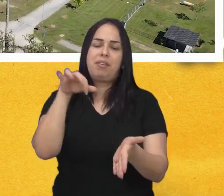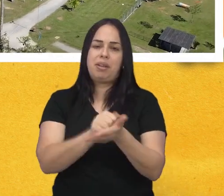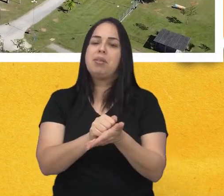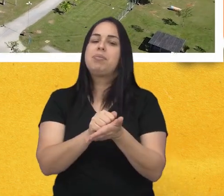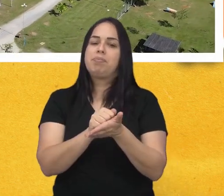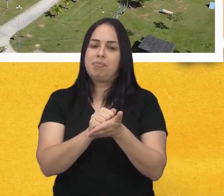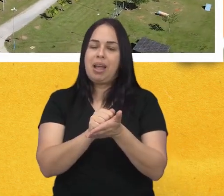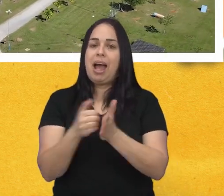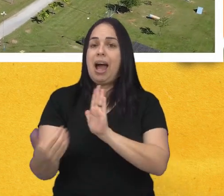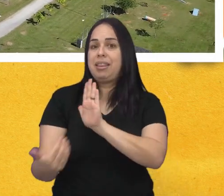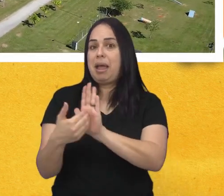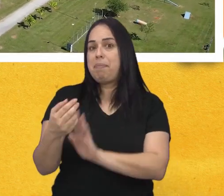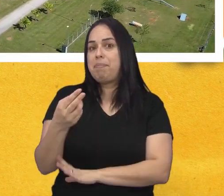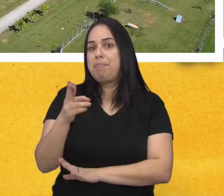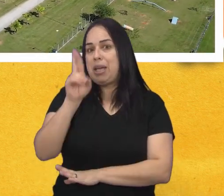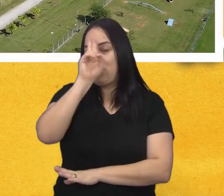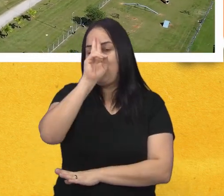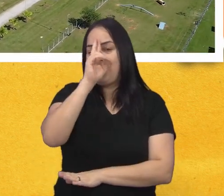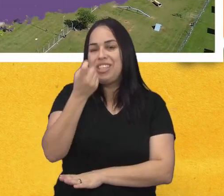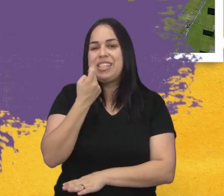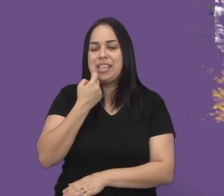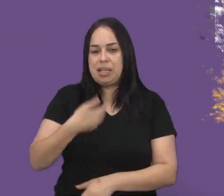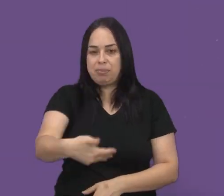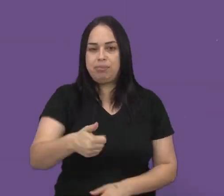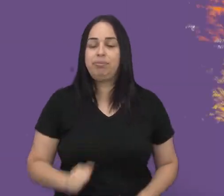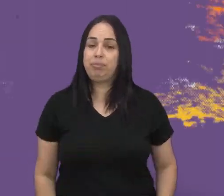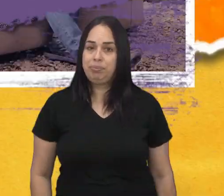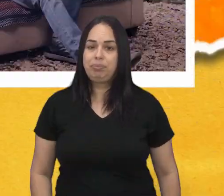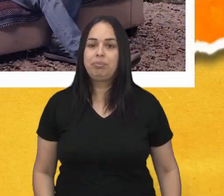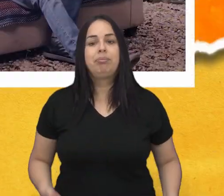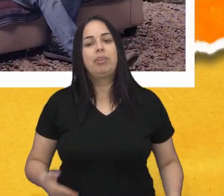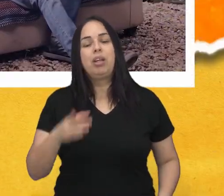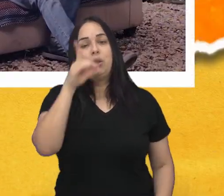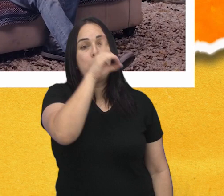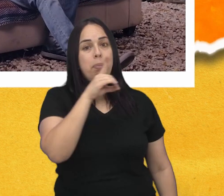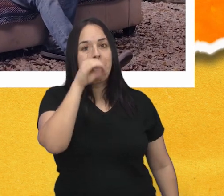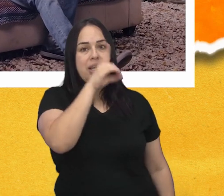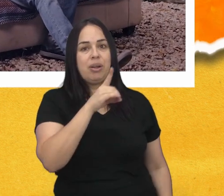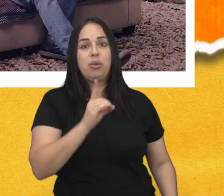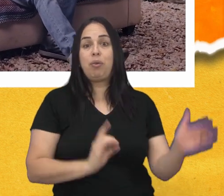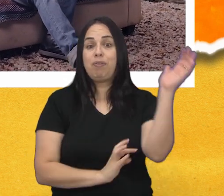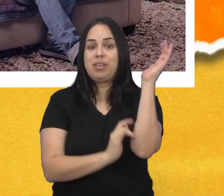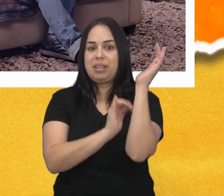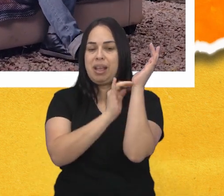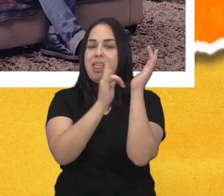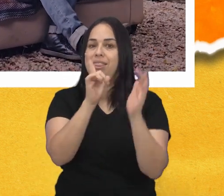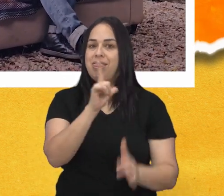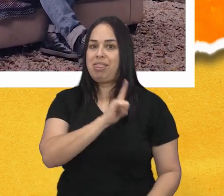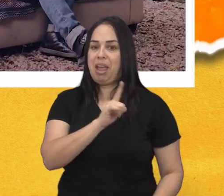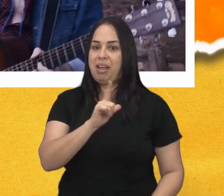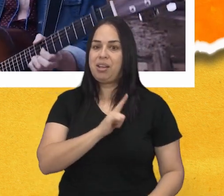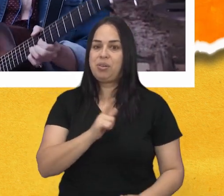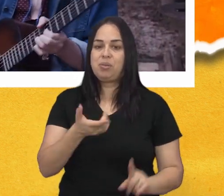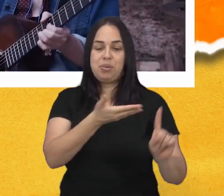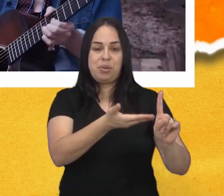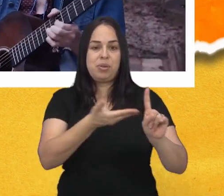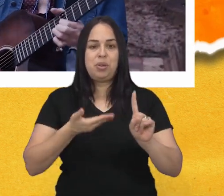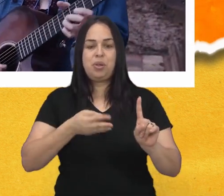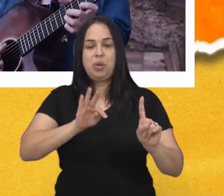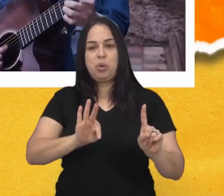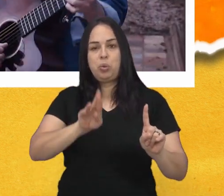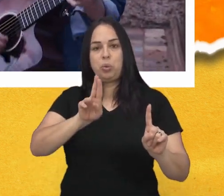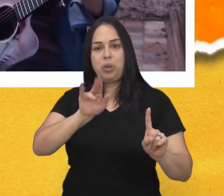inscrições podem ser feitas até o meio-dia desta sexta-feira. Neste domingo, o Parque Vicentina Aranha recebe o músico Tuia